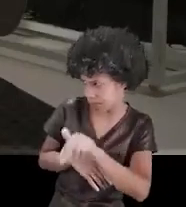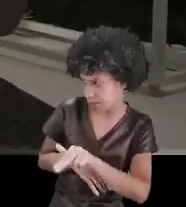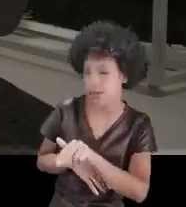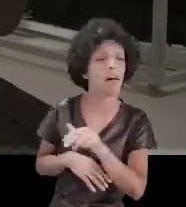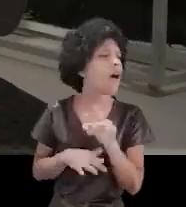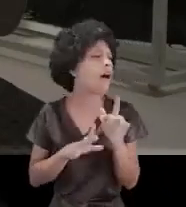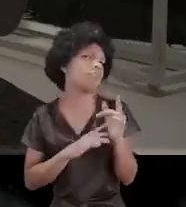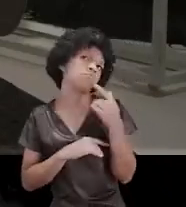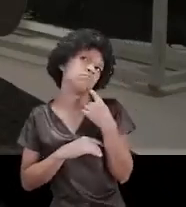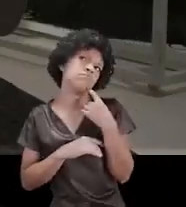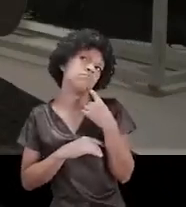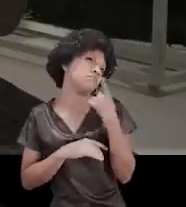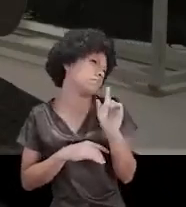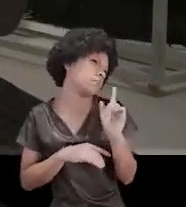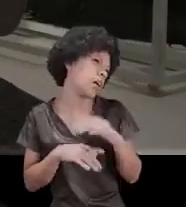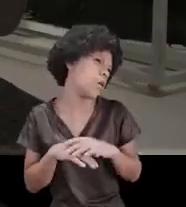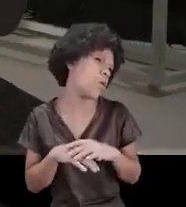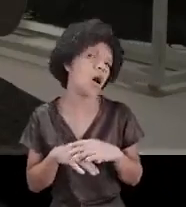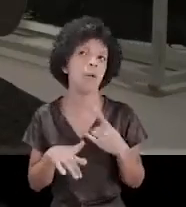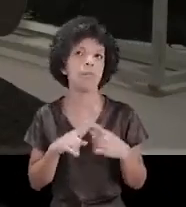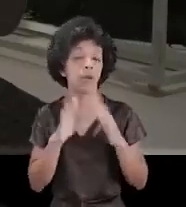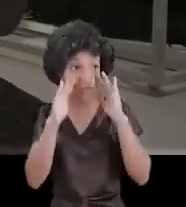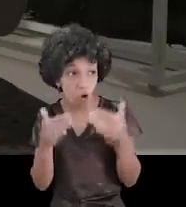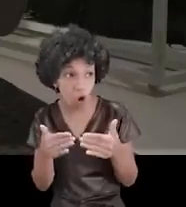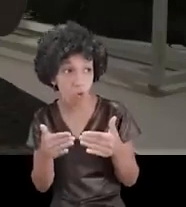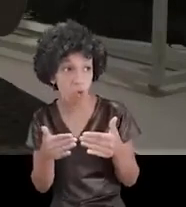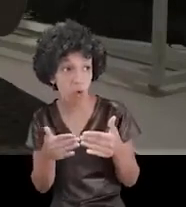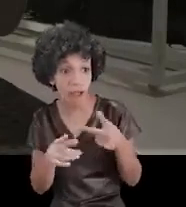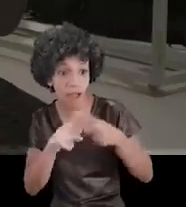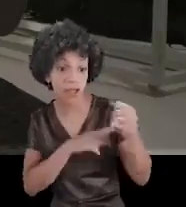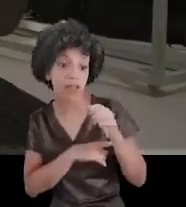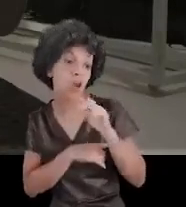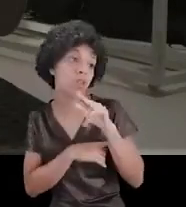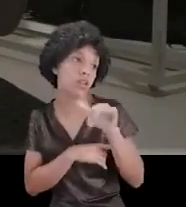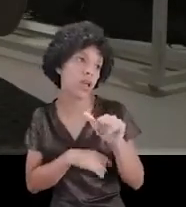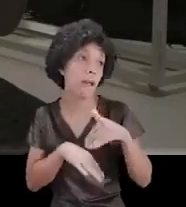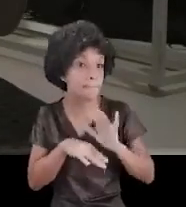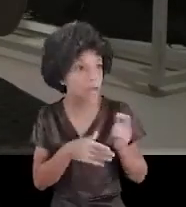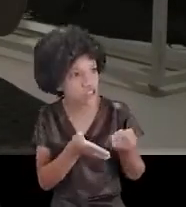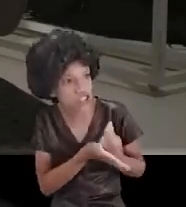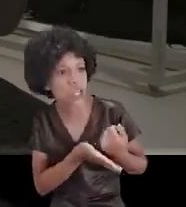não não chega a ser isso porque eu tento mesmo o meu foco é ganhar na loteria então quanto mais dinheiro investido mais Prêmios